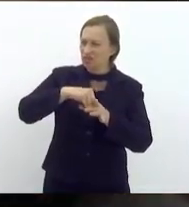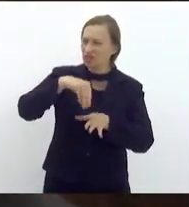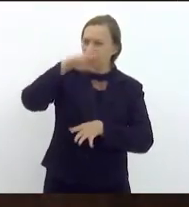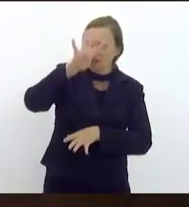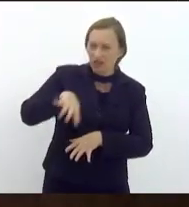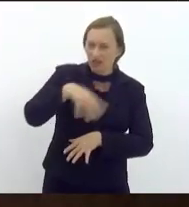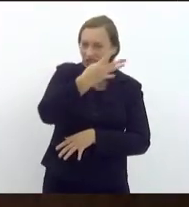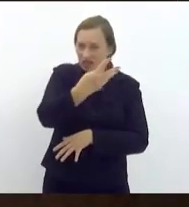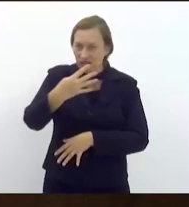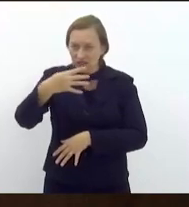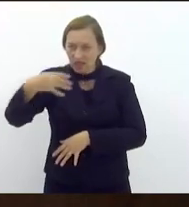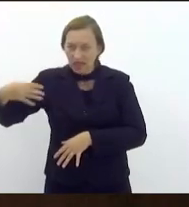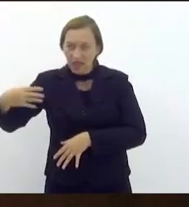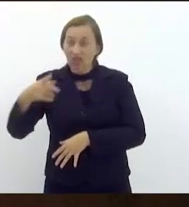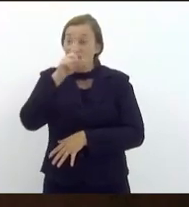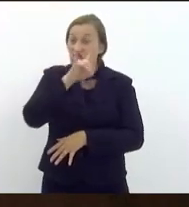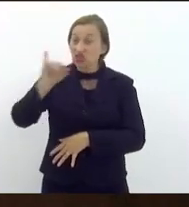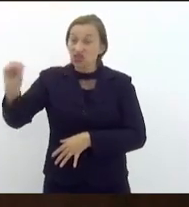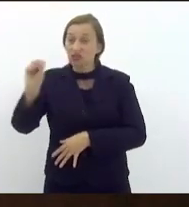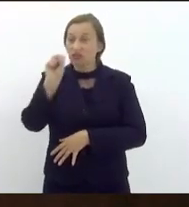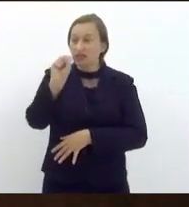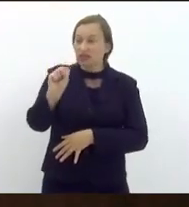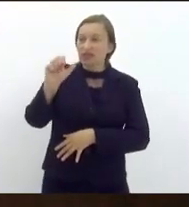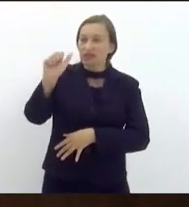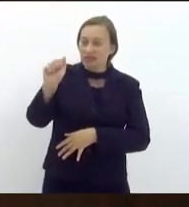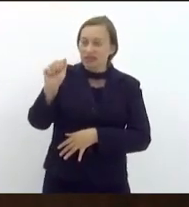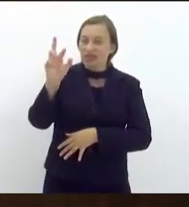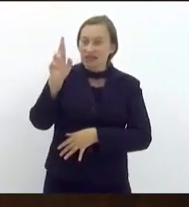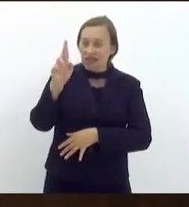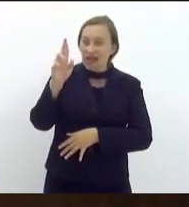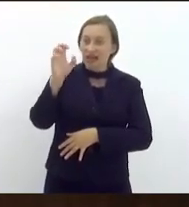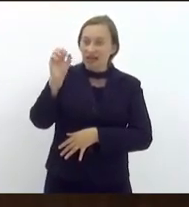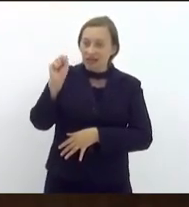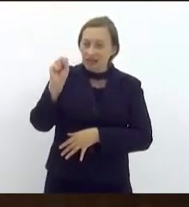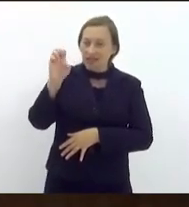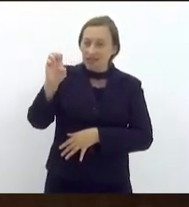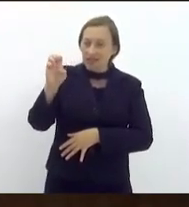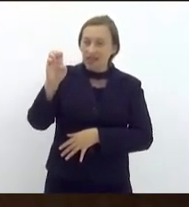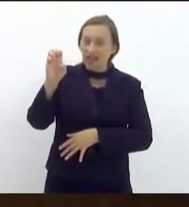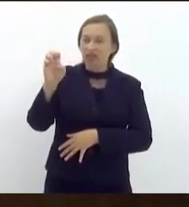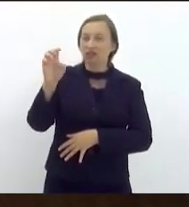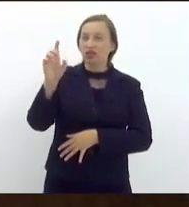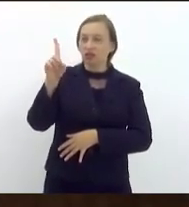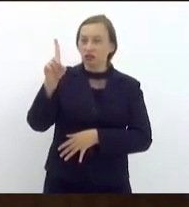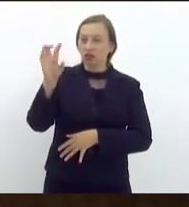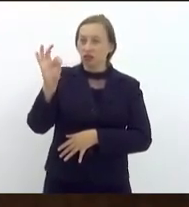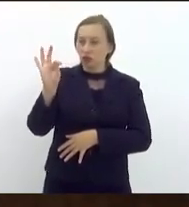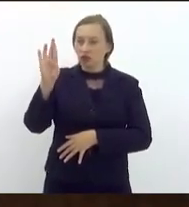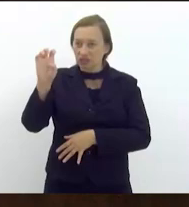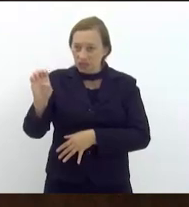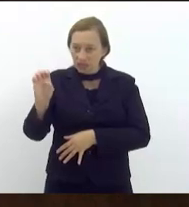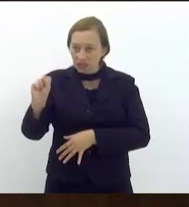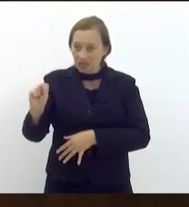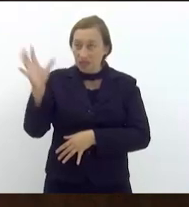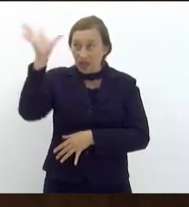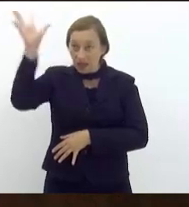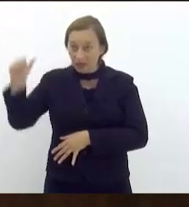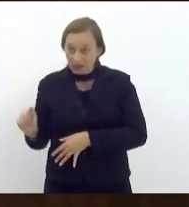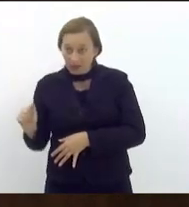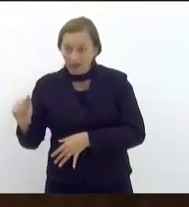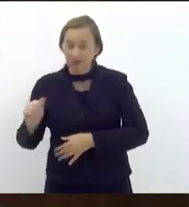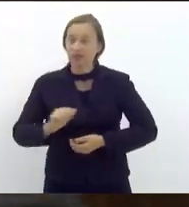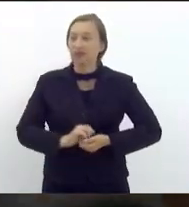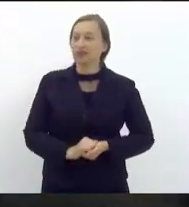dia dos sacerdotes e das sacerdotisas de matriz africana acho